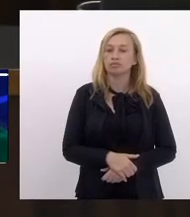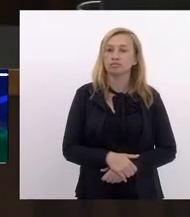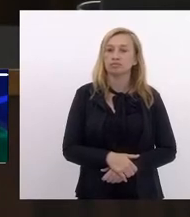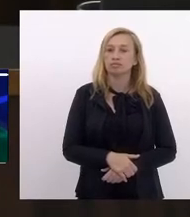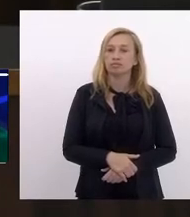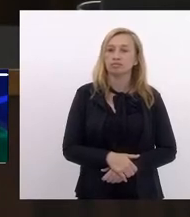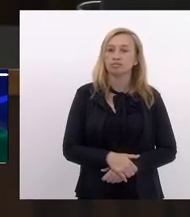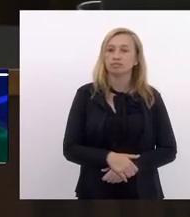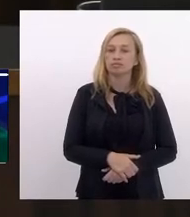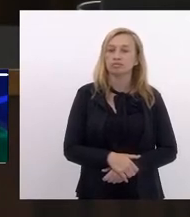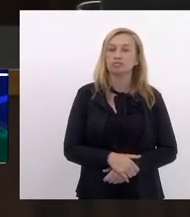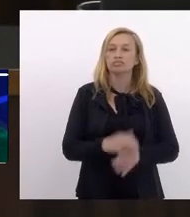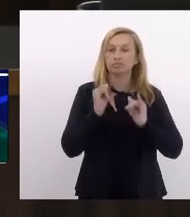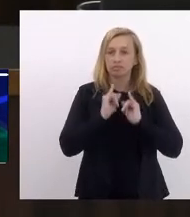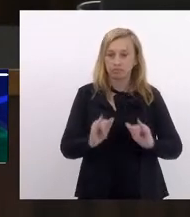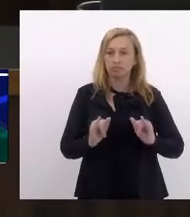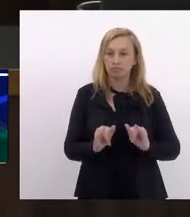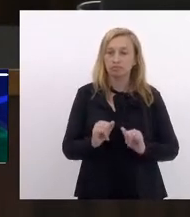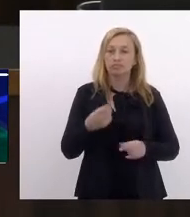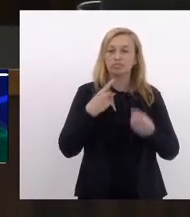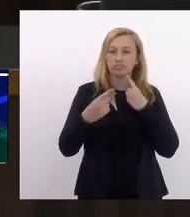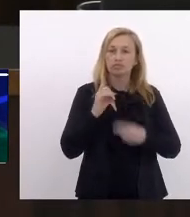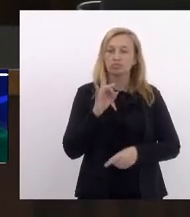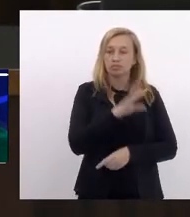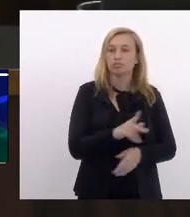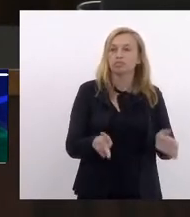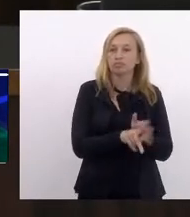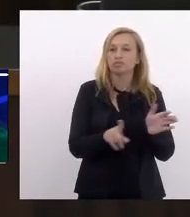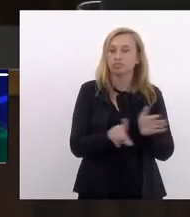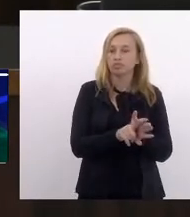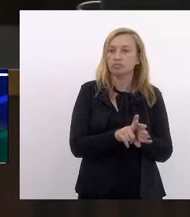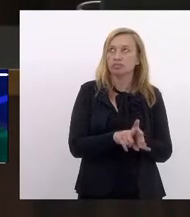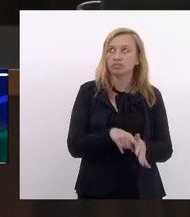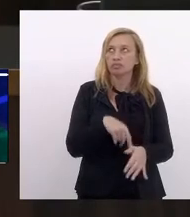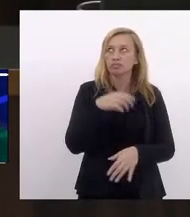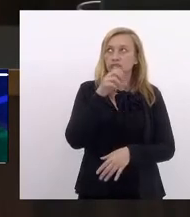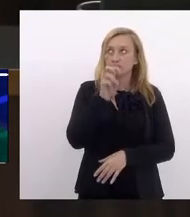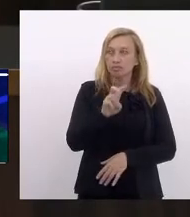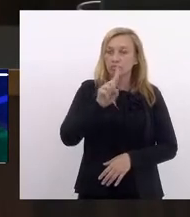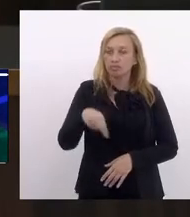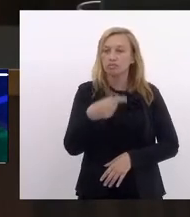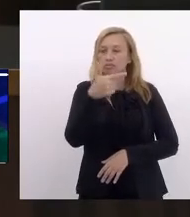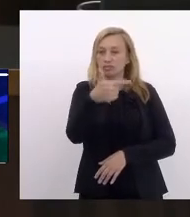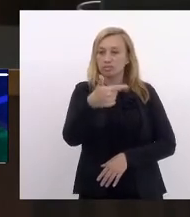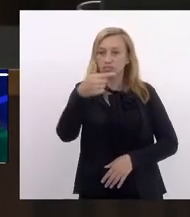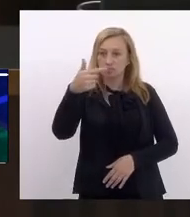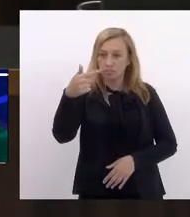autógrafo. Anuncio em regime de urgência, em discussão única, projeto de lei número